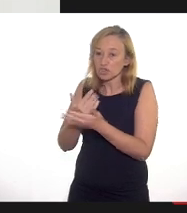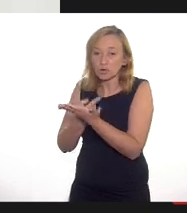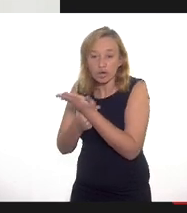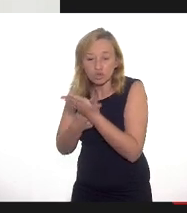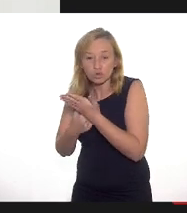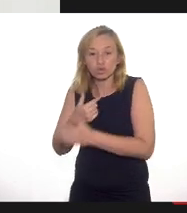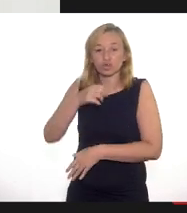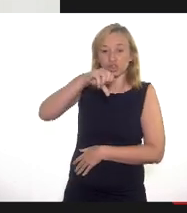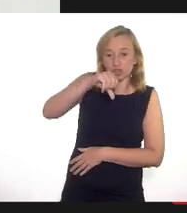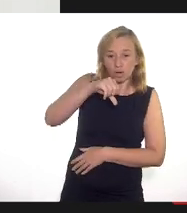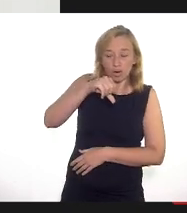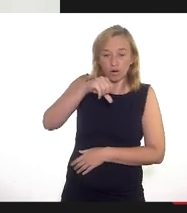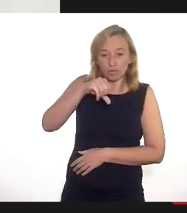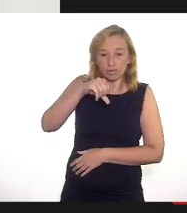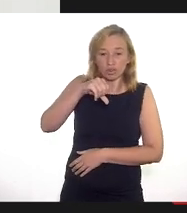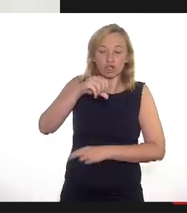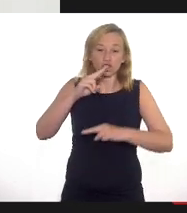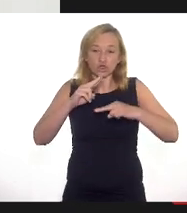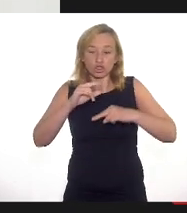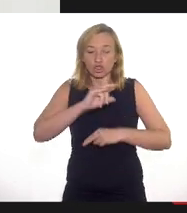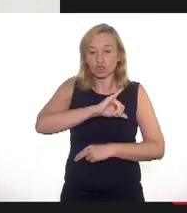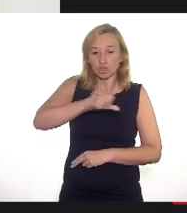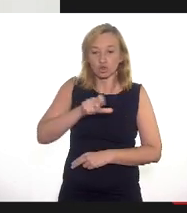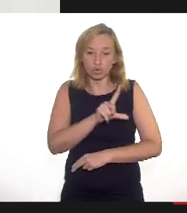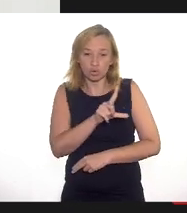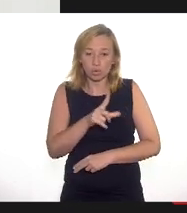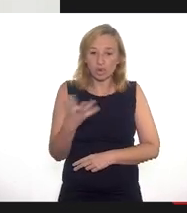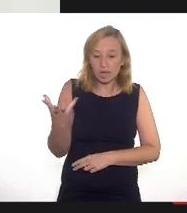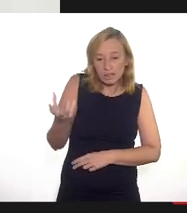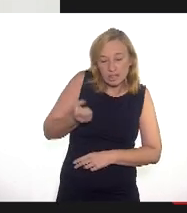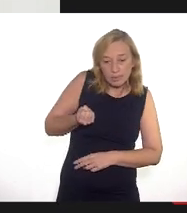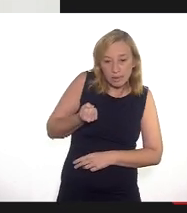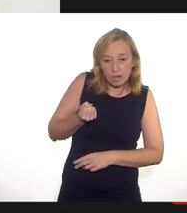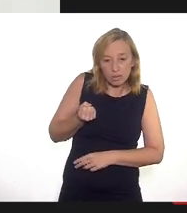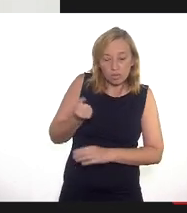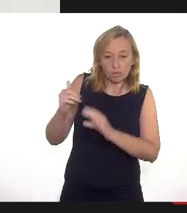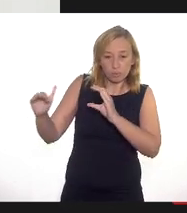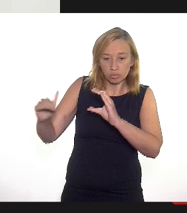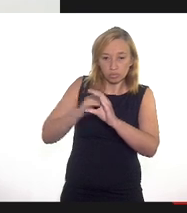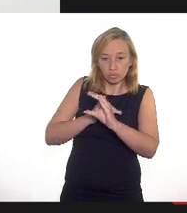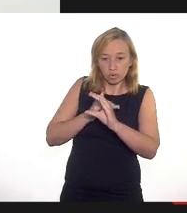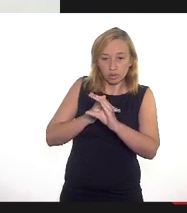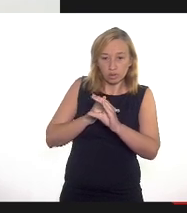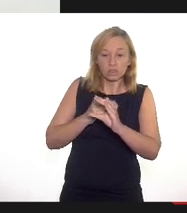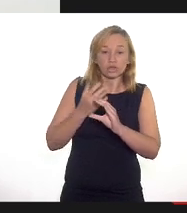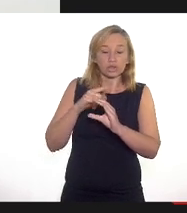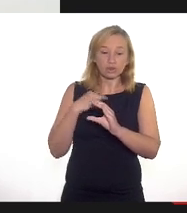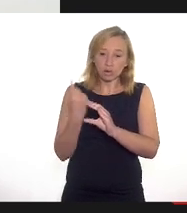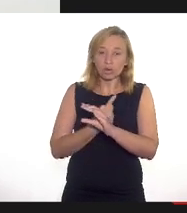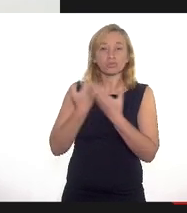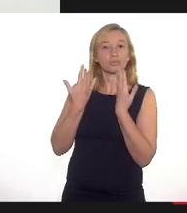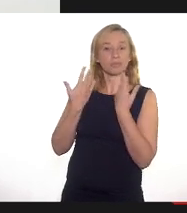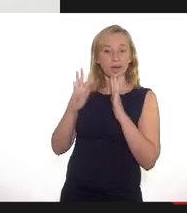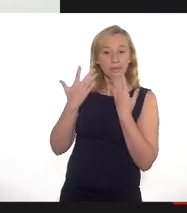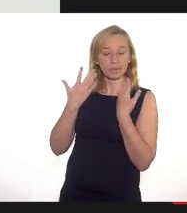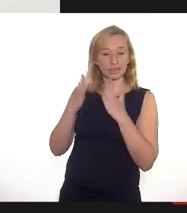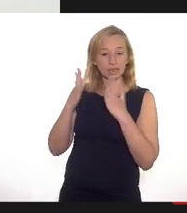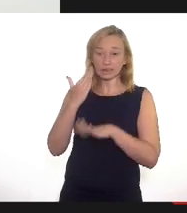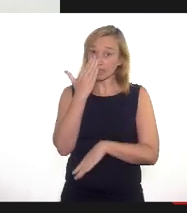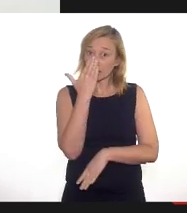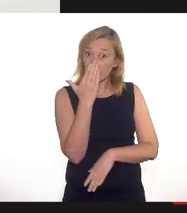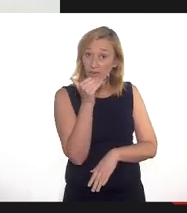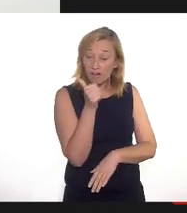de julho, a gente recebeu uma análise na qual nós fomos elogiados por estarmos na